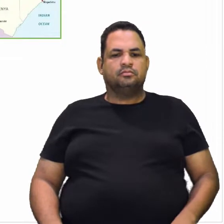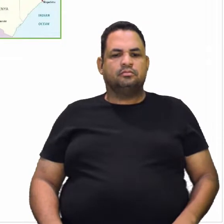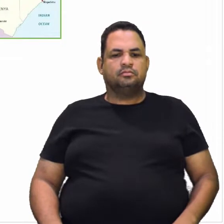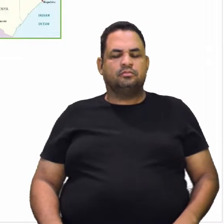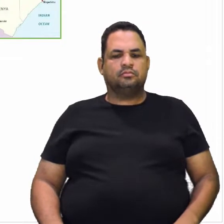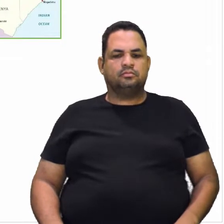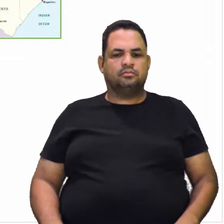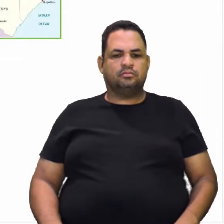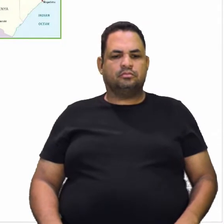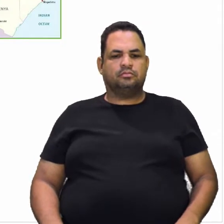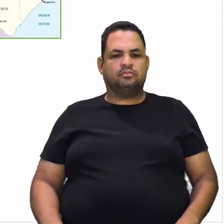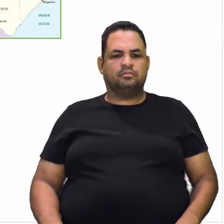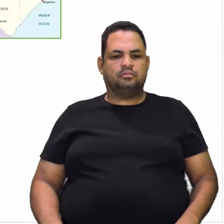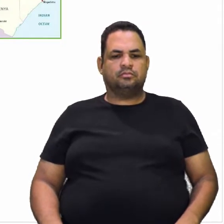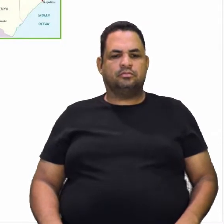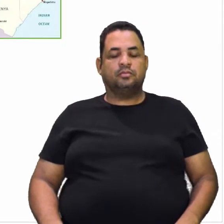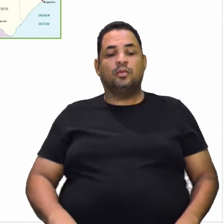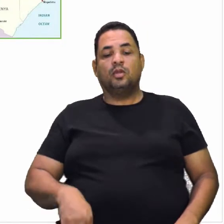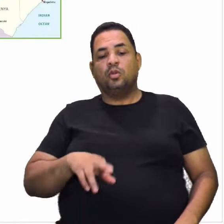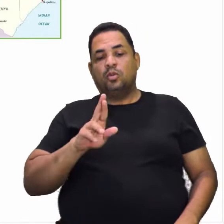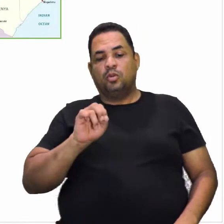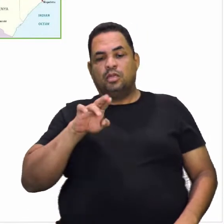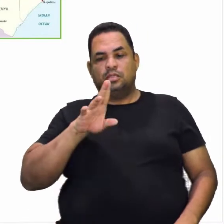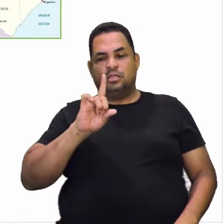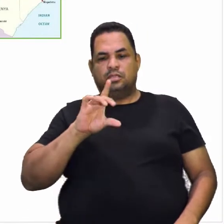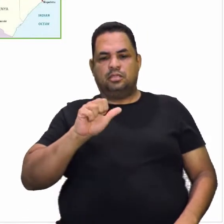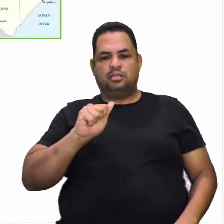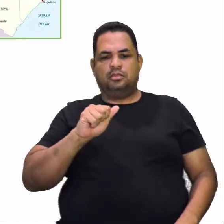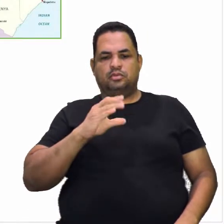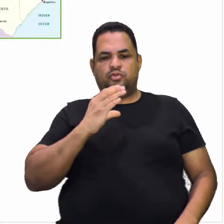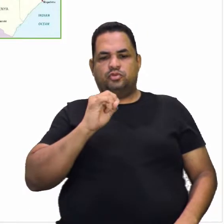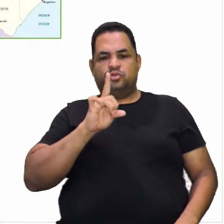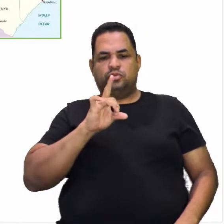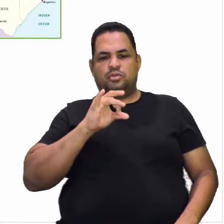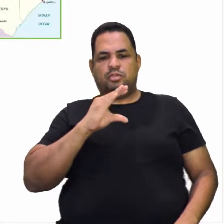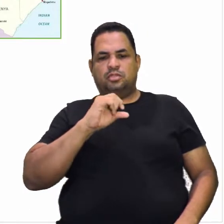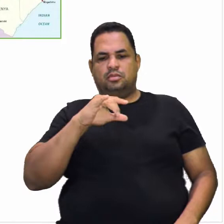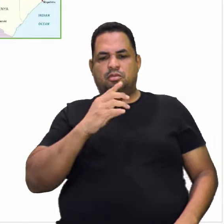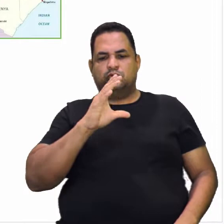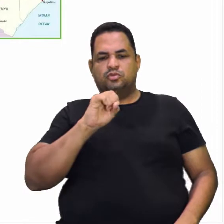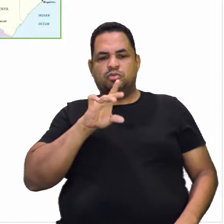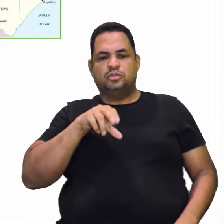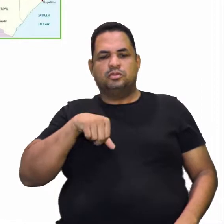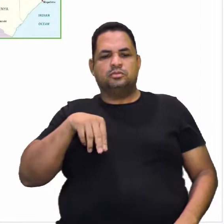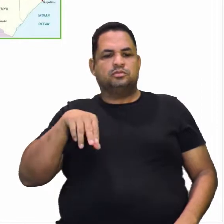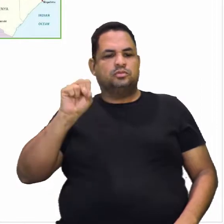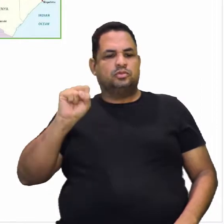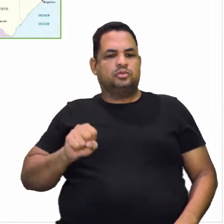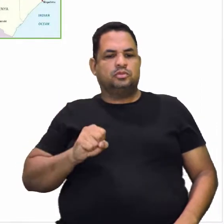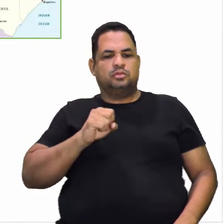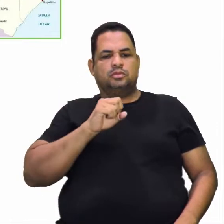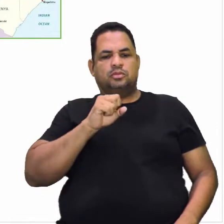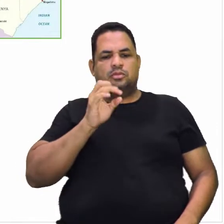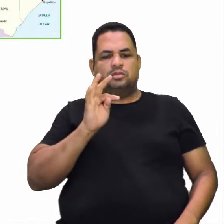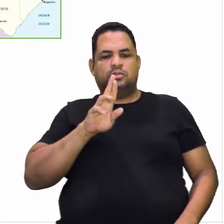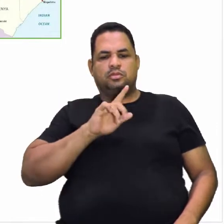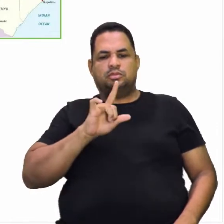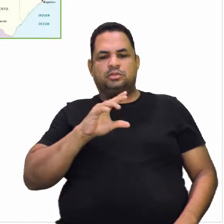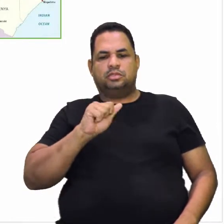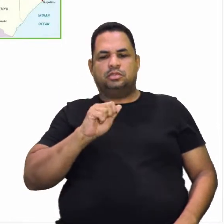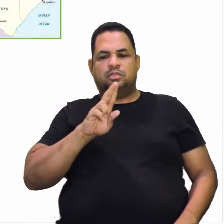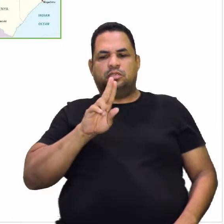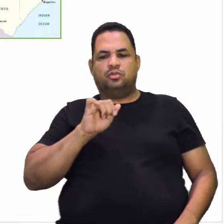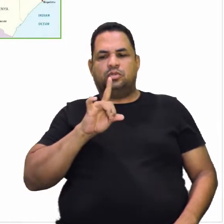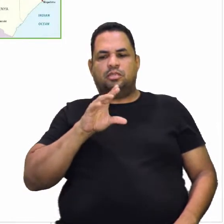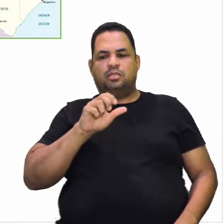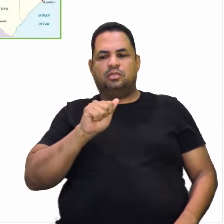República Democrática do Congo, Ruanda, Sudão, Sudão do Sul, Tanzânia e Uganda. Então, se